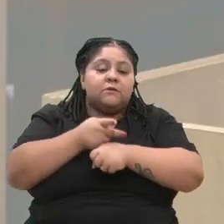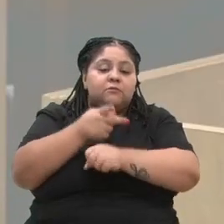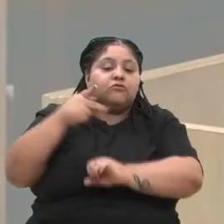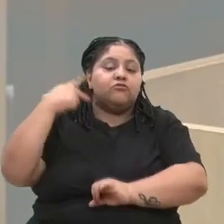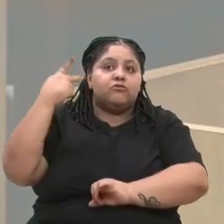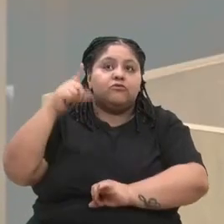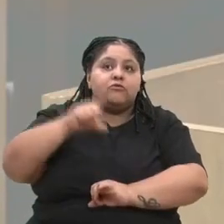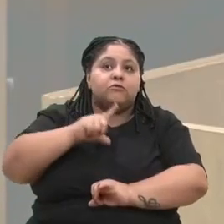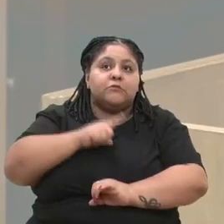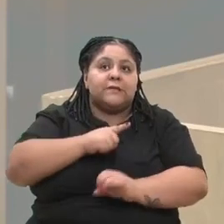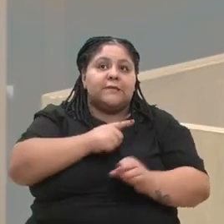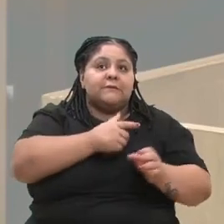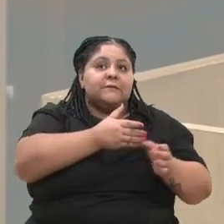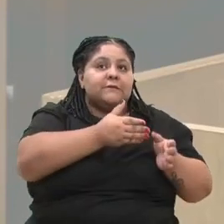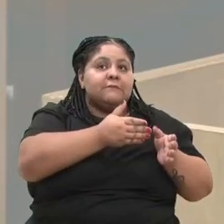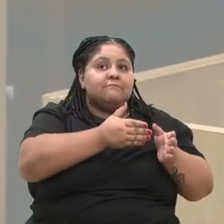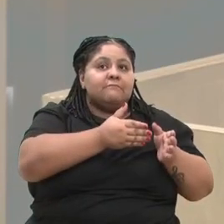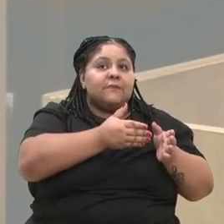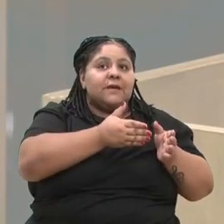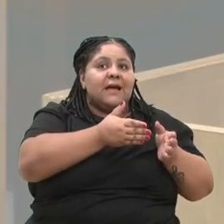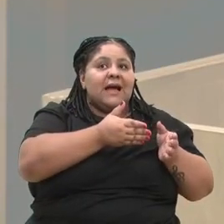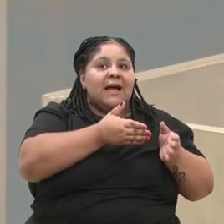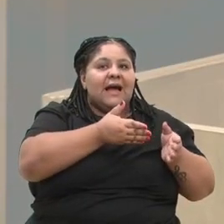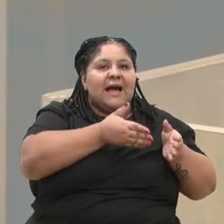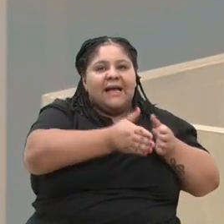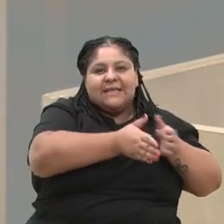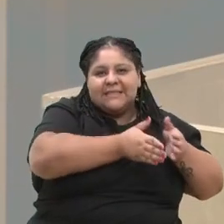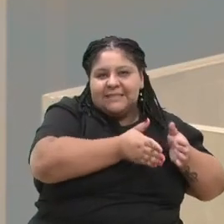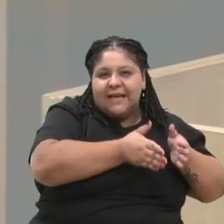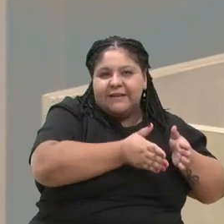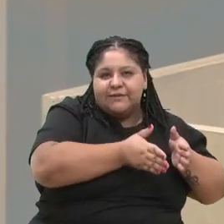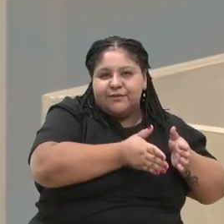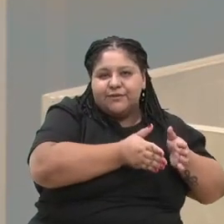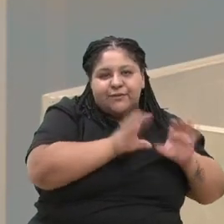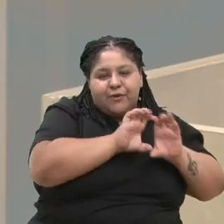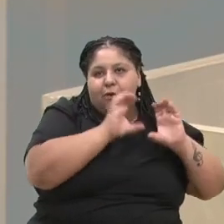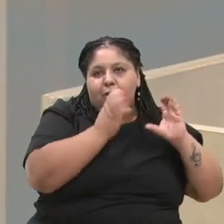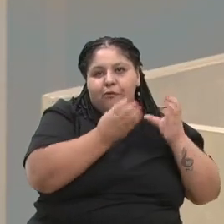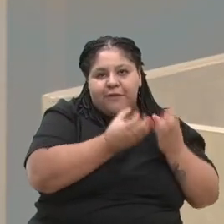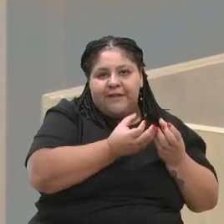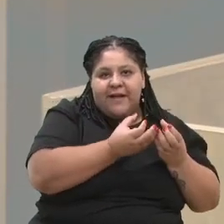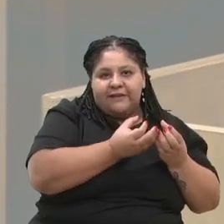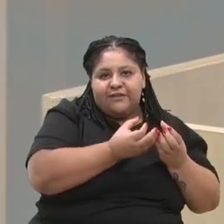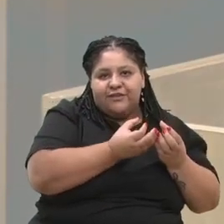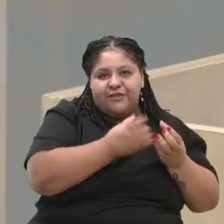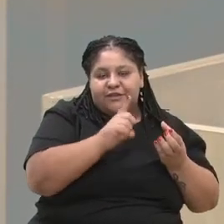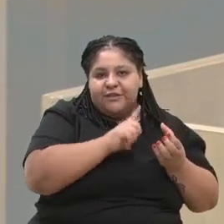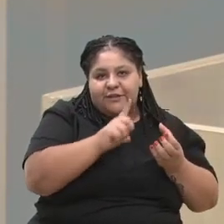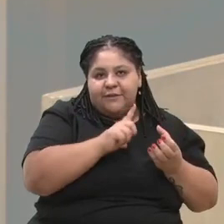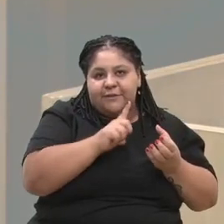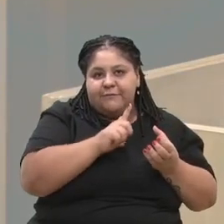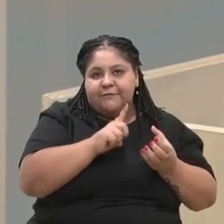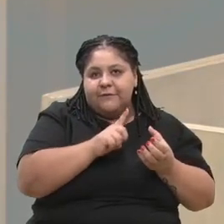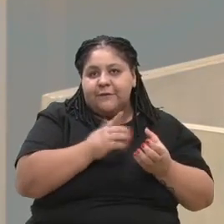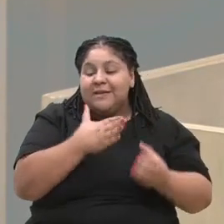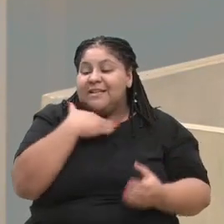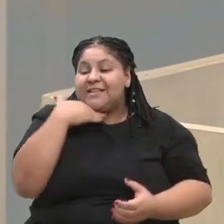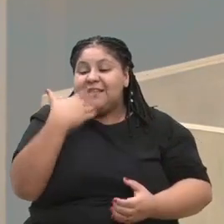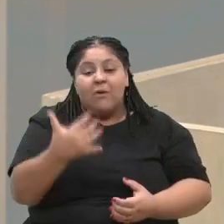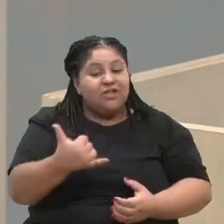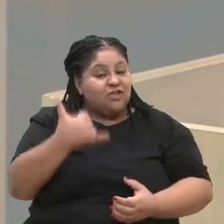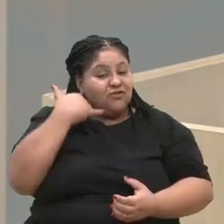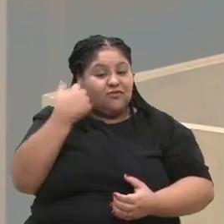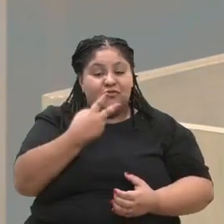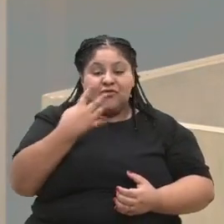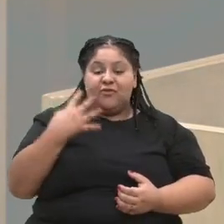esses acessos, né, que deveria ter, né, que a comunidade não tem, nem o vereador não tem. Então não adianta colocar um telefone 24 horas se